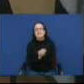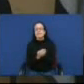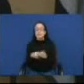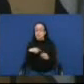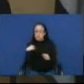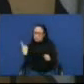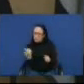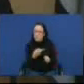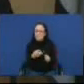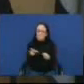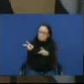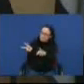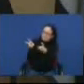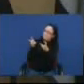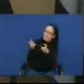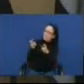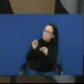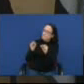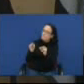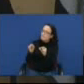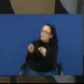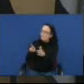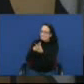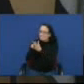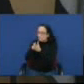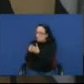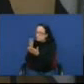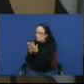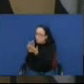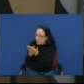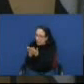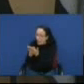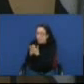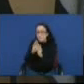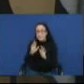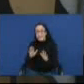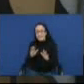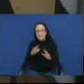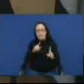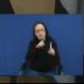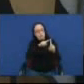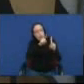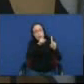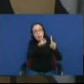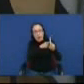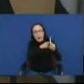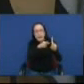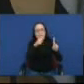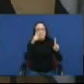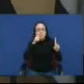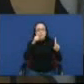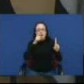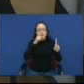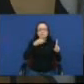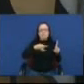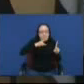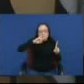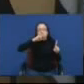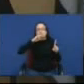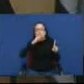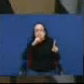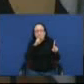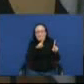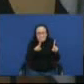nós temos observado e nós temos estudado é que o uso do álcool durante a gestação realmente tem trazido